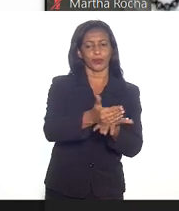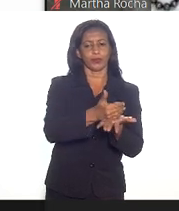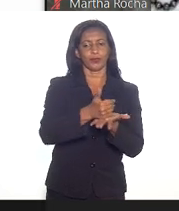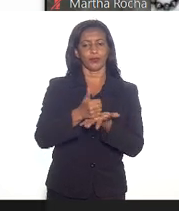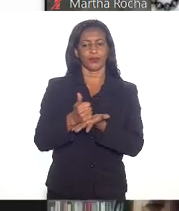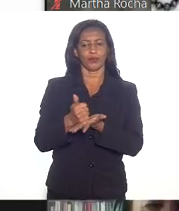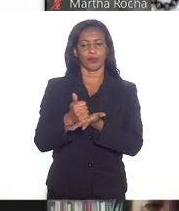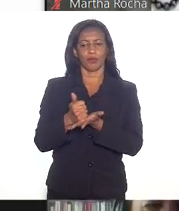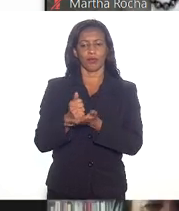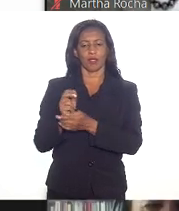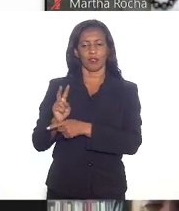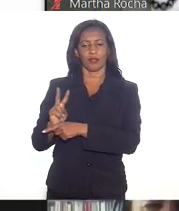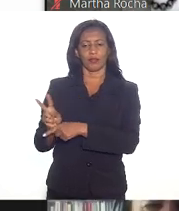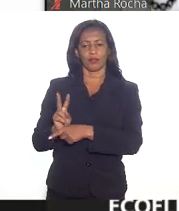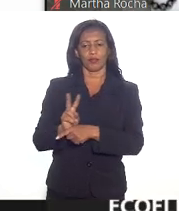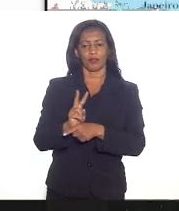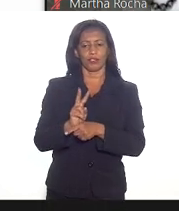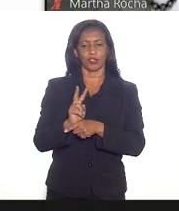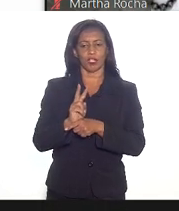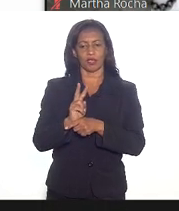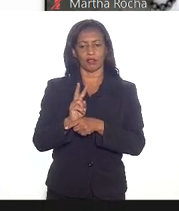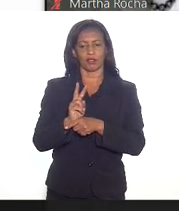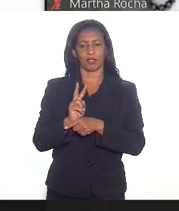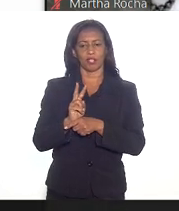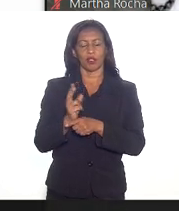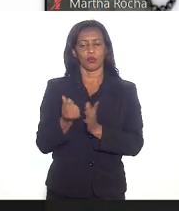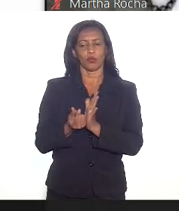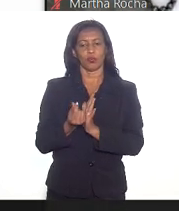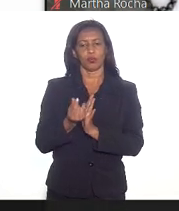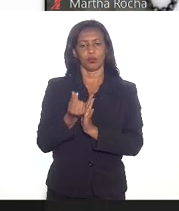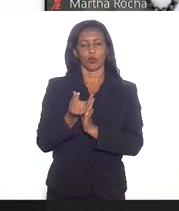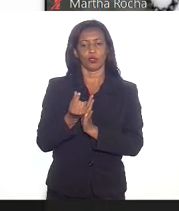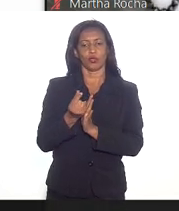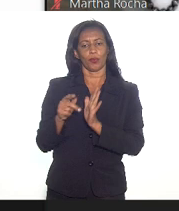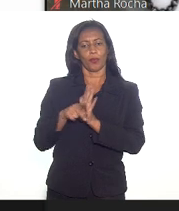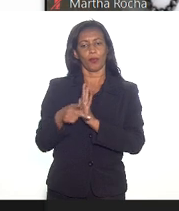e Fiscalização dos Tributos Estaduais.